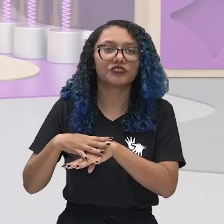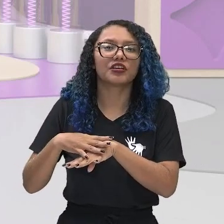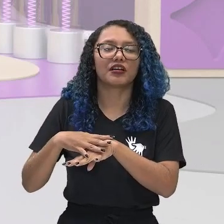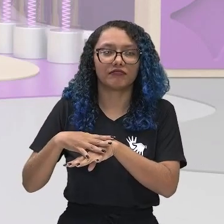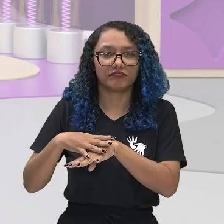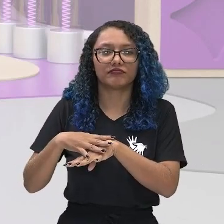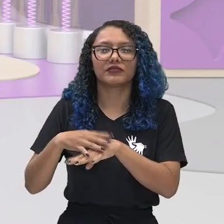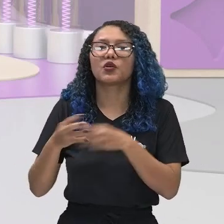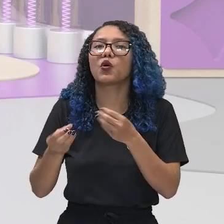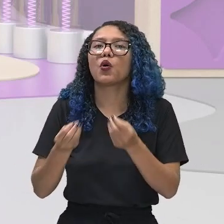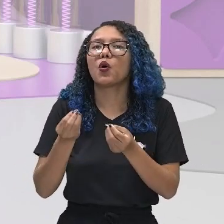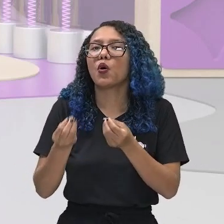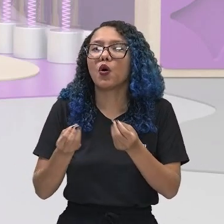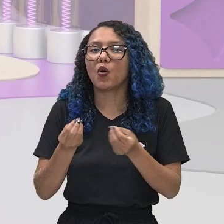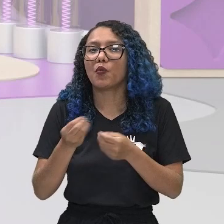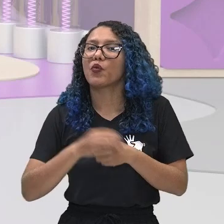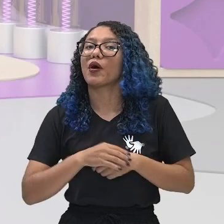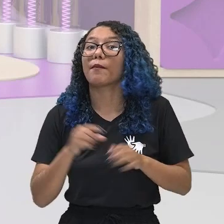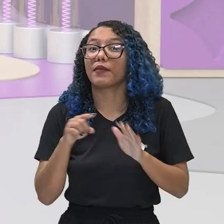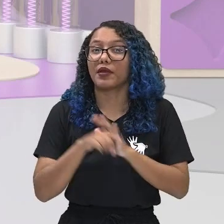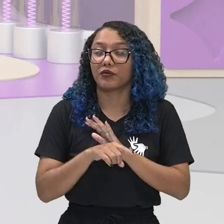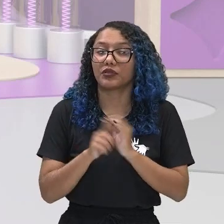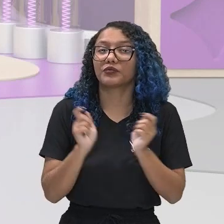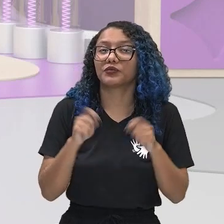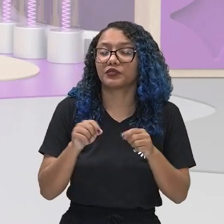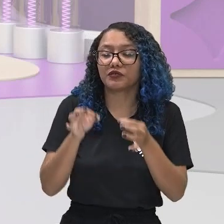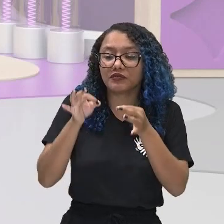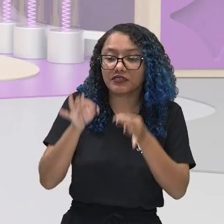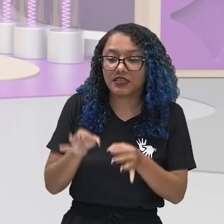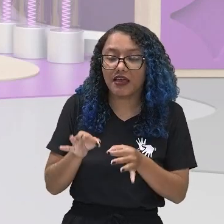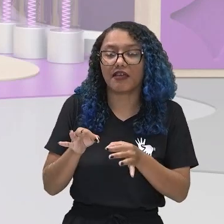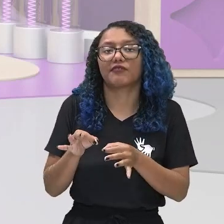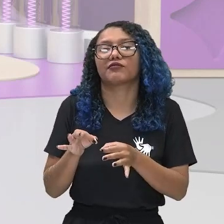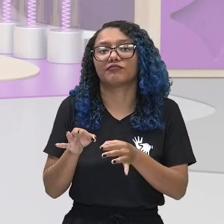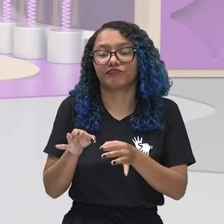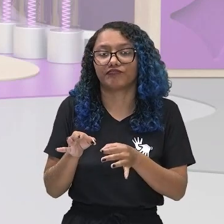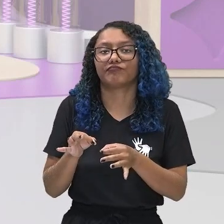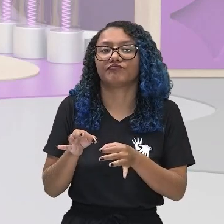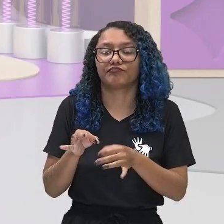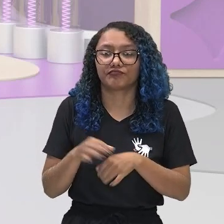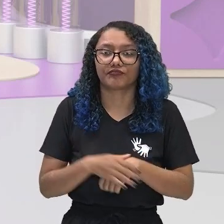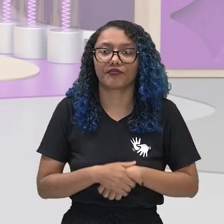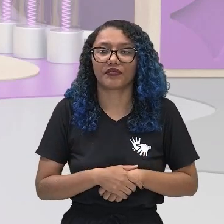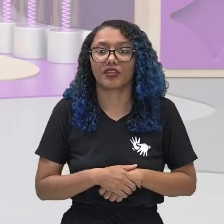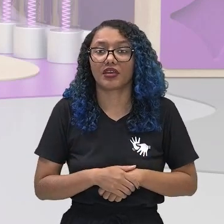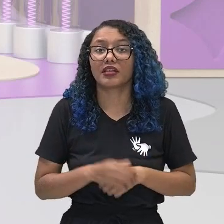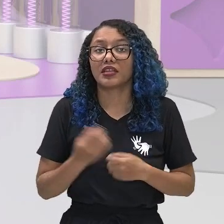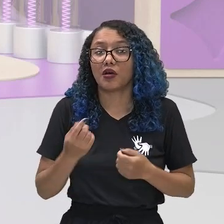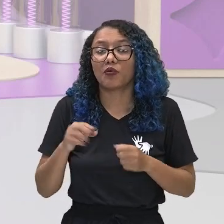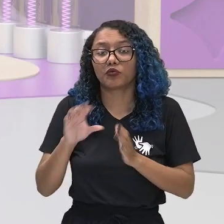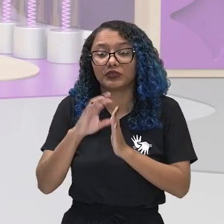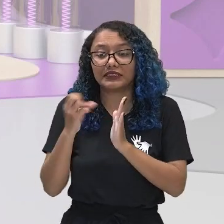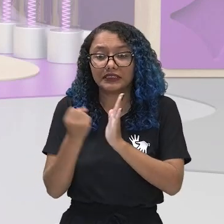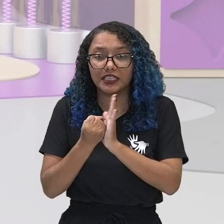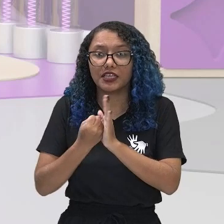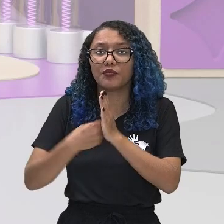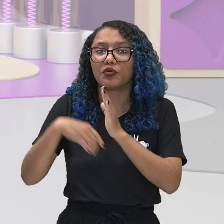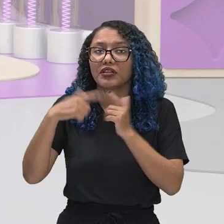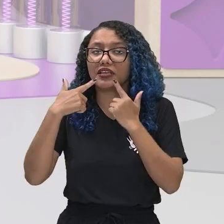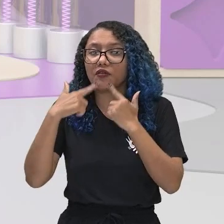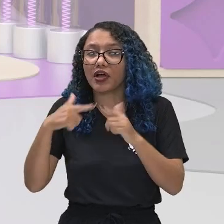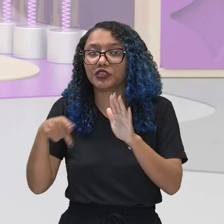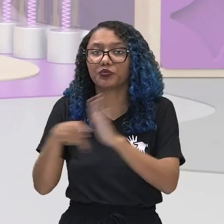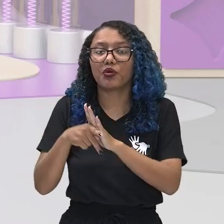de códigos para nós termos a linguagem matemática, que somente através dessa linguagem matemática nós vamos conseguir